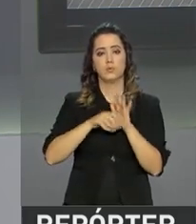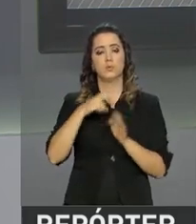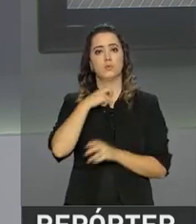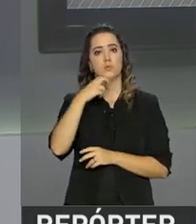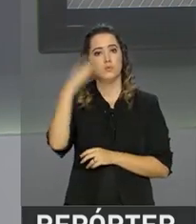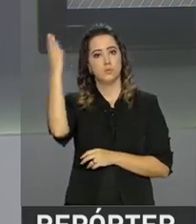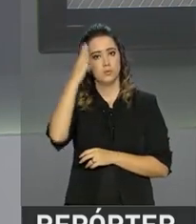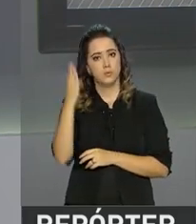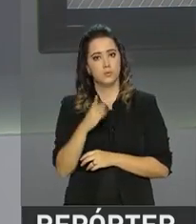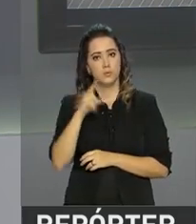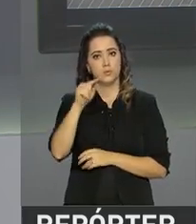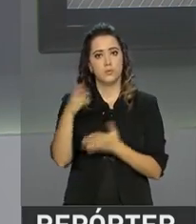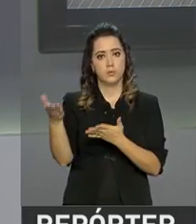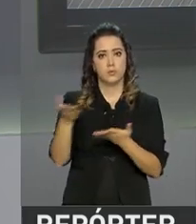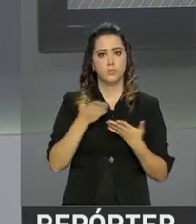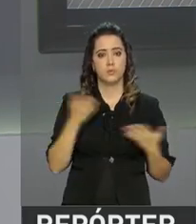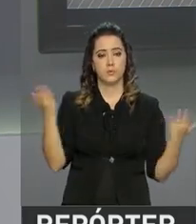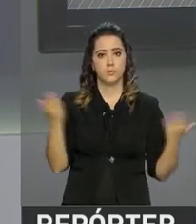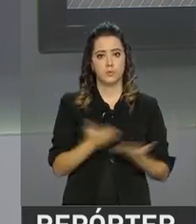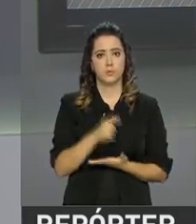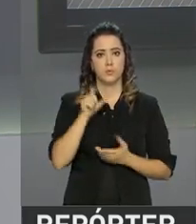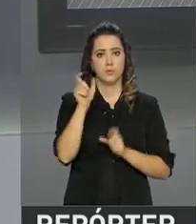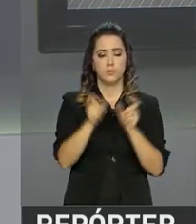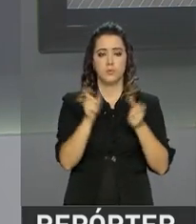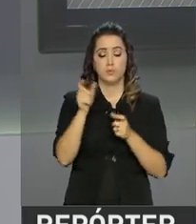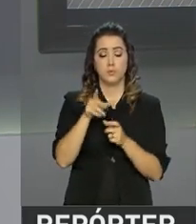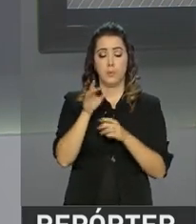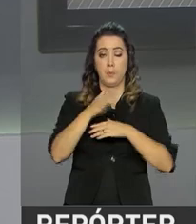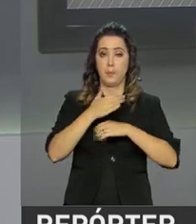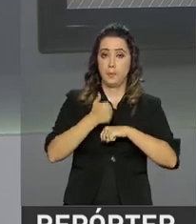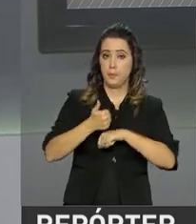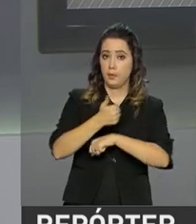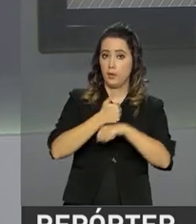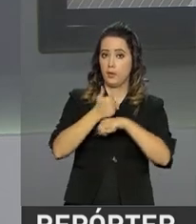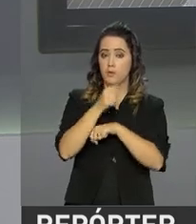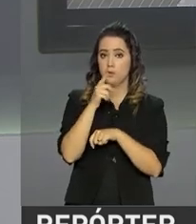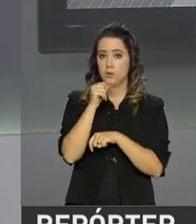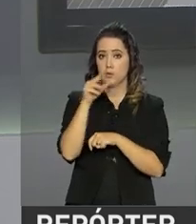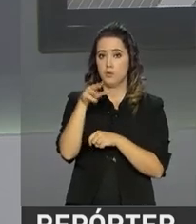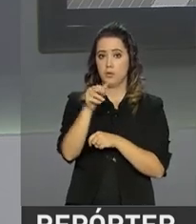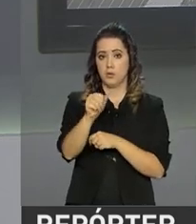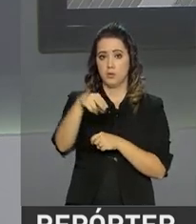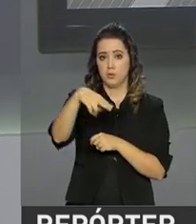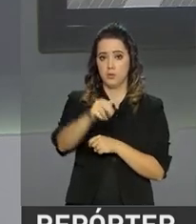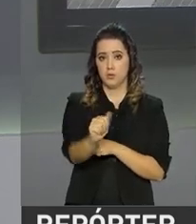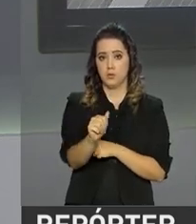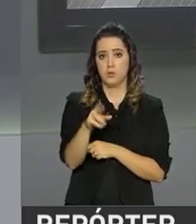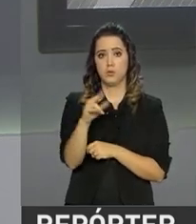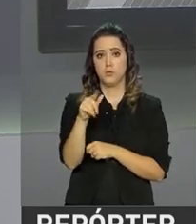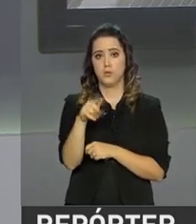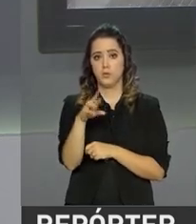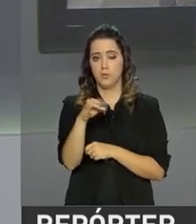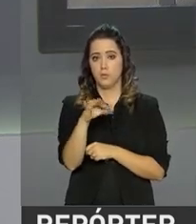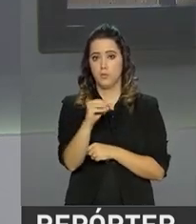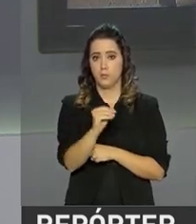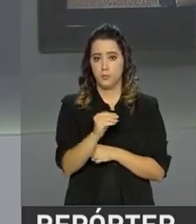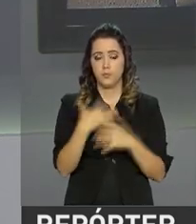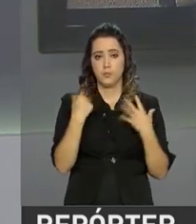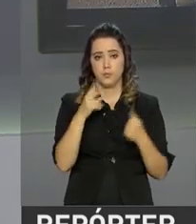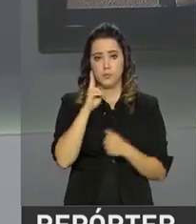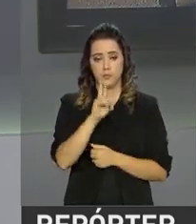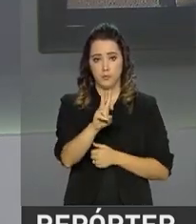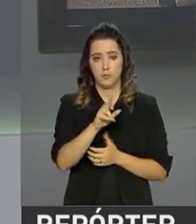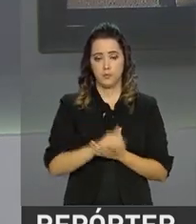programa de rádio a voz do brasil recebe hoje o especialista em recursos hídricos da agência nacional de águas rogério menescal